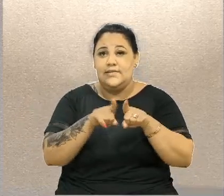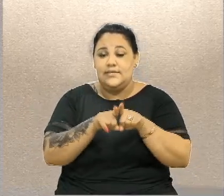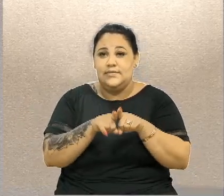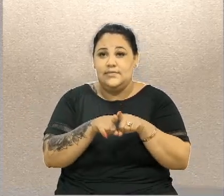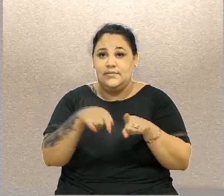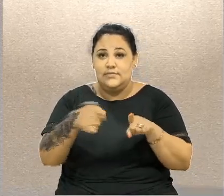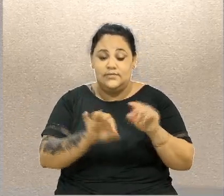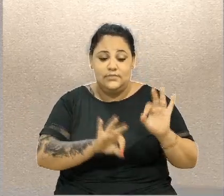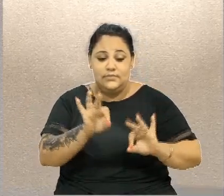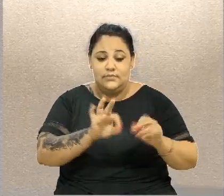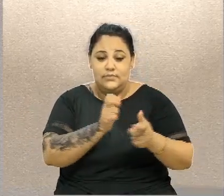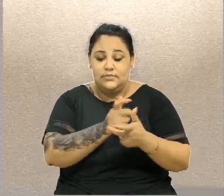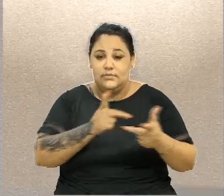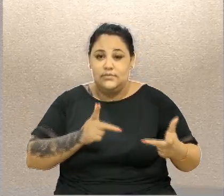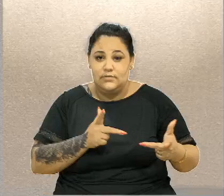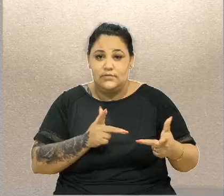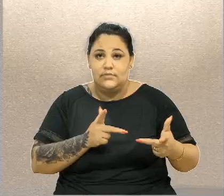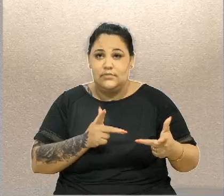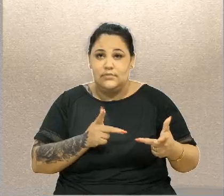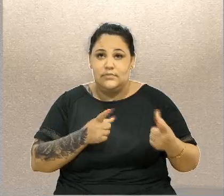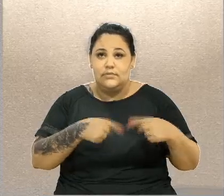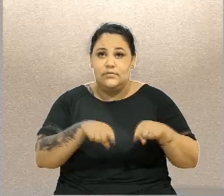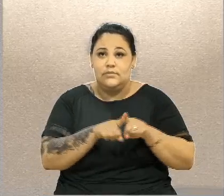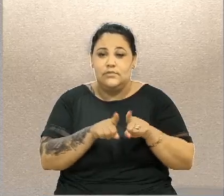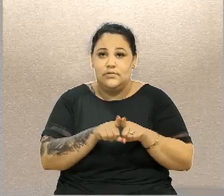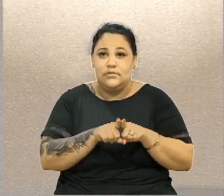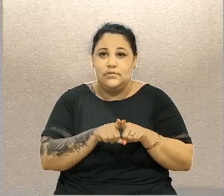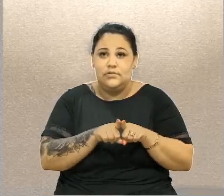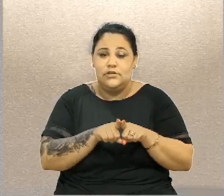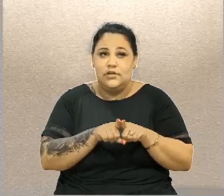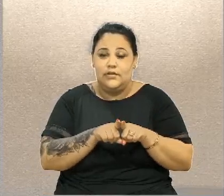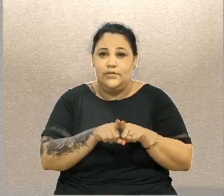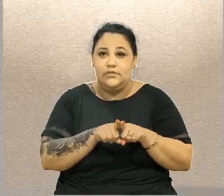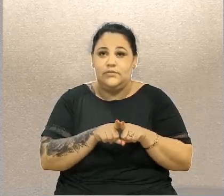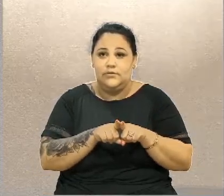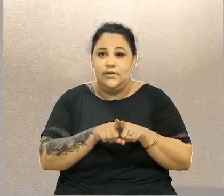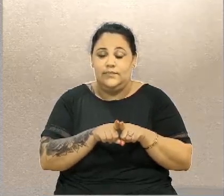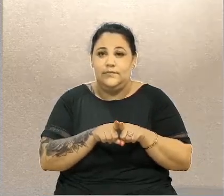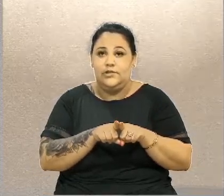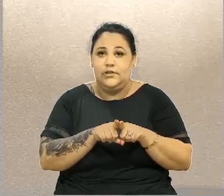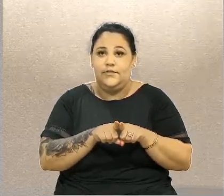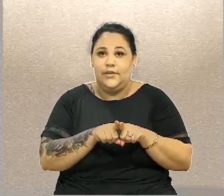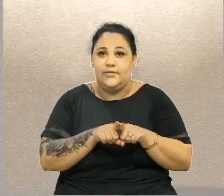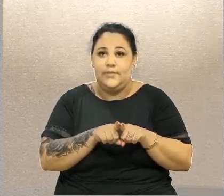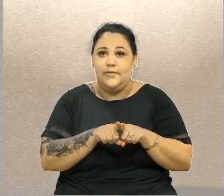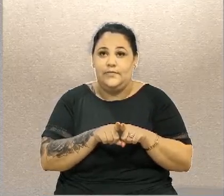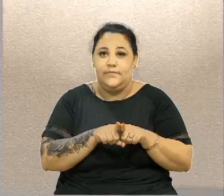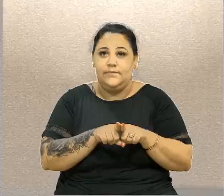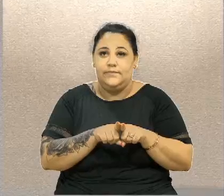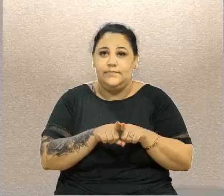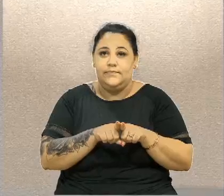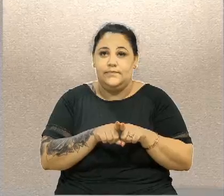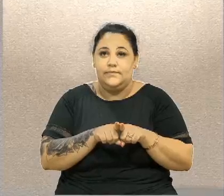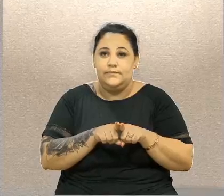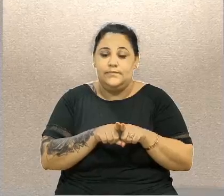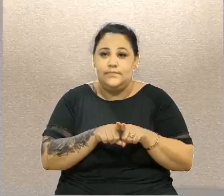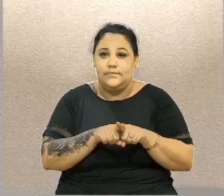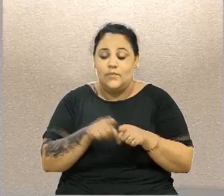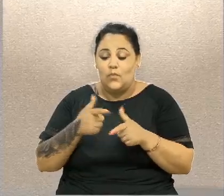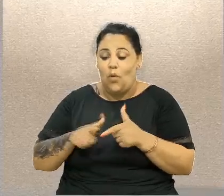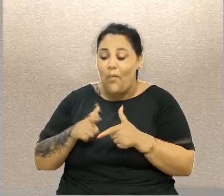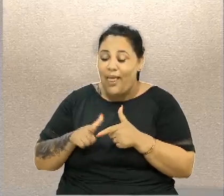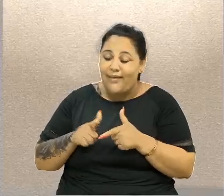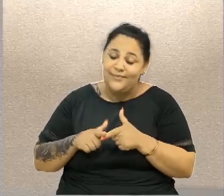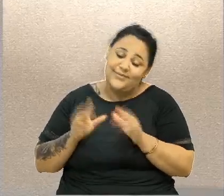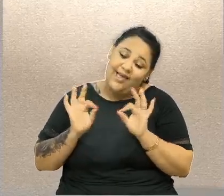aprovada a lei, tem que dizer quem vai fiscalizar, que áreas vão ser a atuação maior, porque é impossível atuar na cidade inteira, nos bairros. A gente tem problemas específicos,